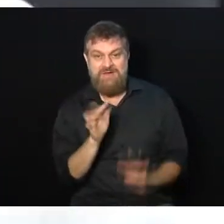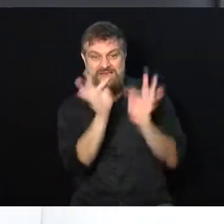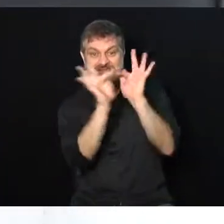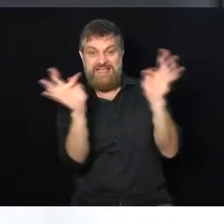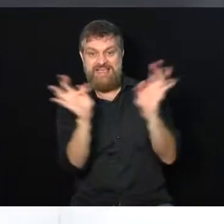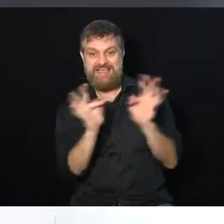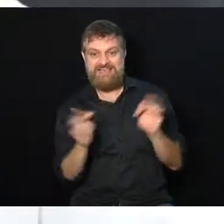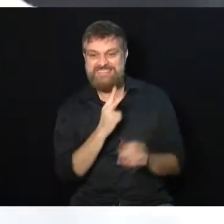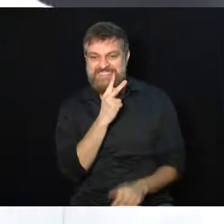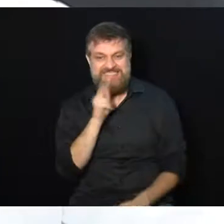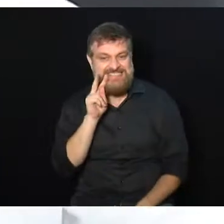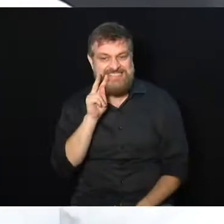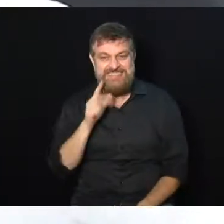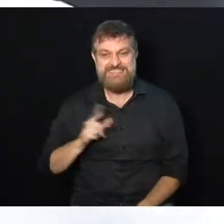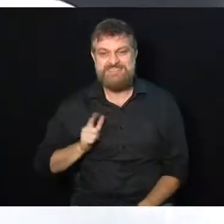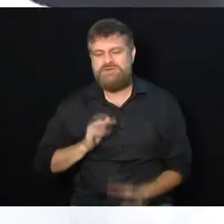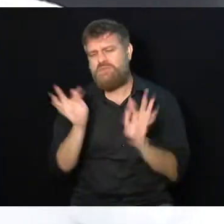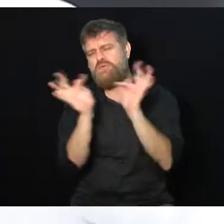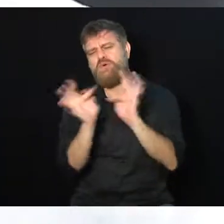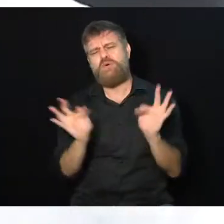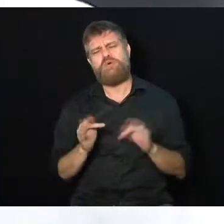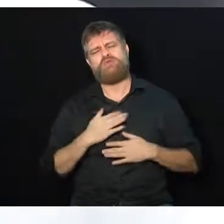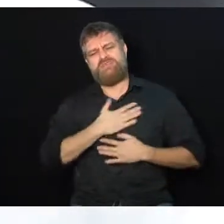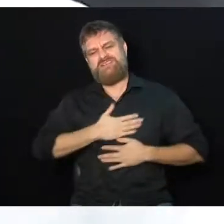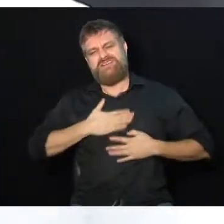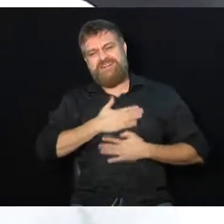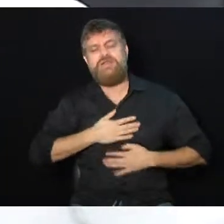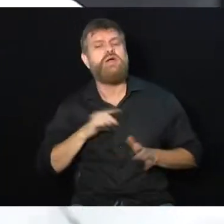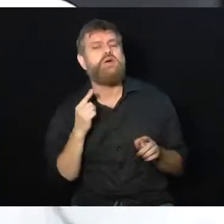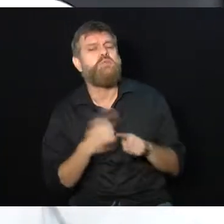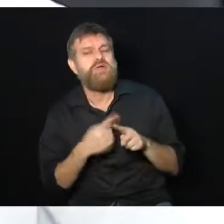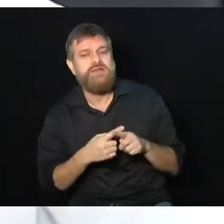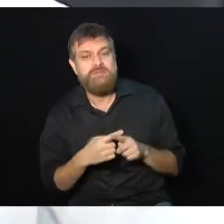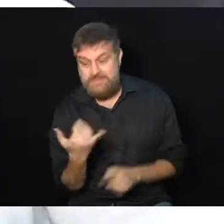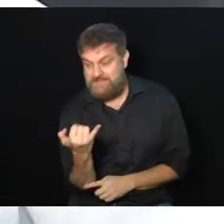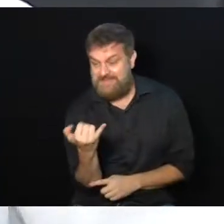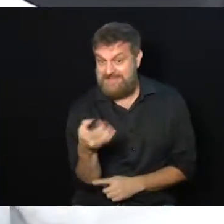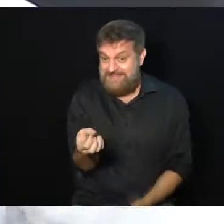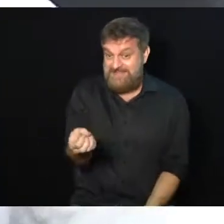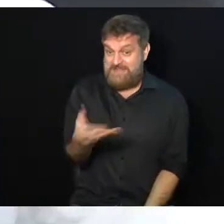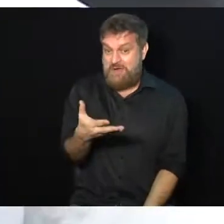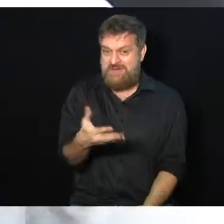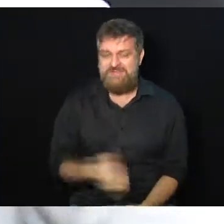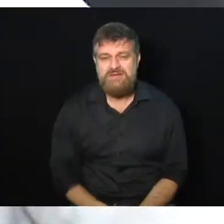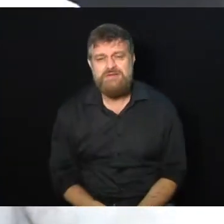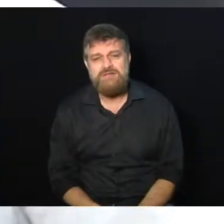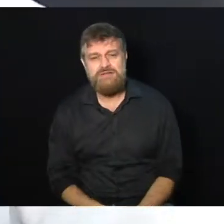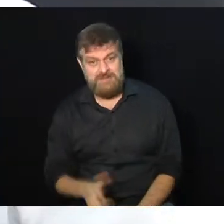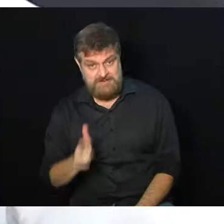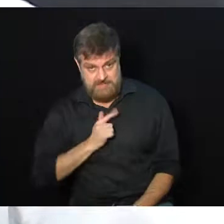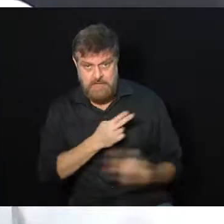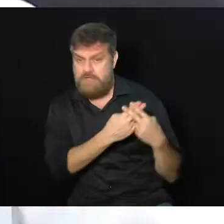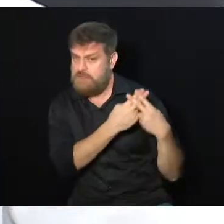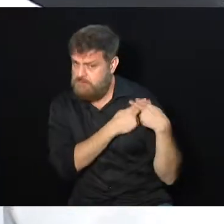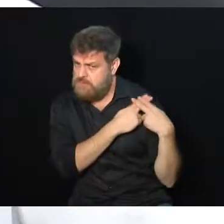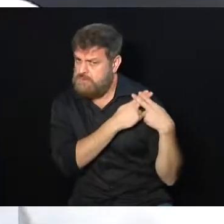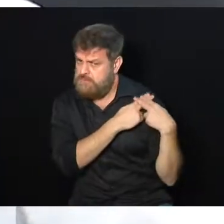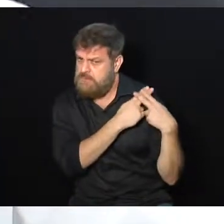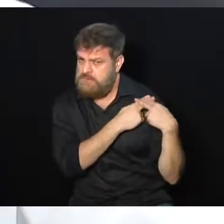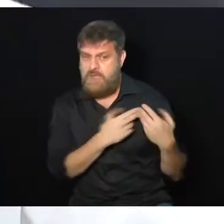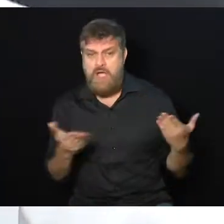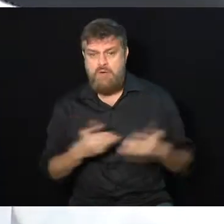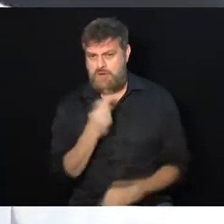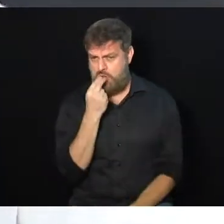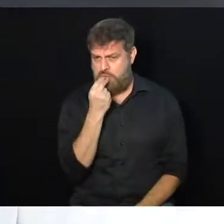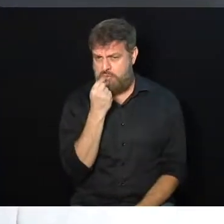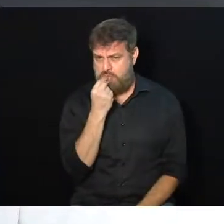Henrique. Estou muito feliz, Por quê? porque é uma caneta nova. E agora você vai ter mais responsabilidade, né? Porque passa do